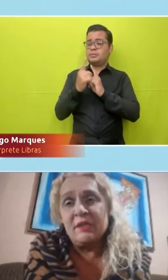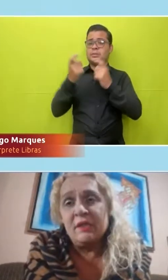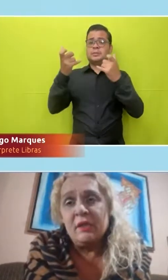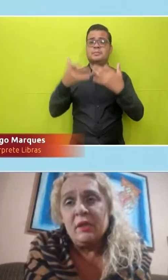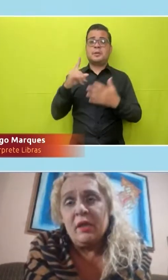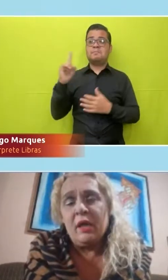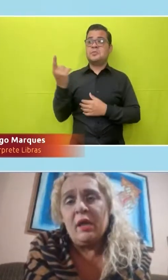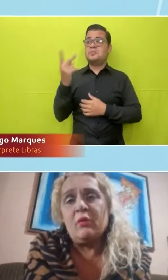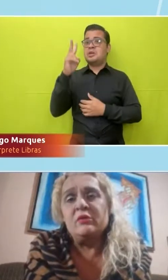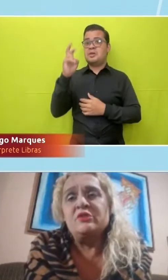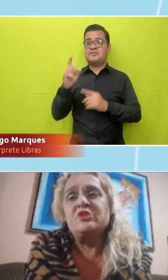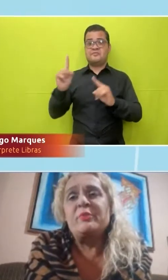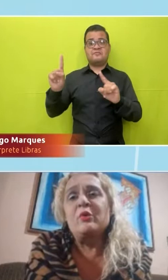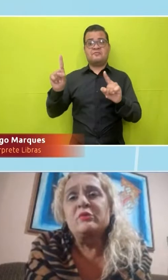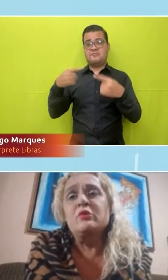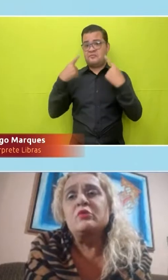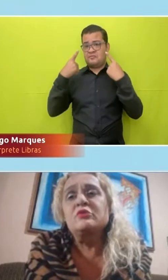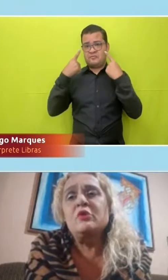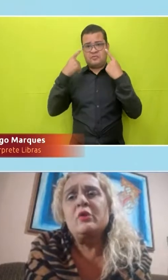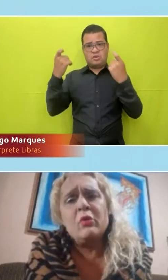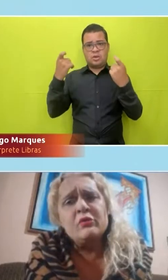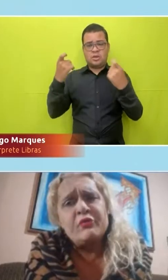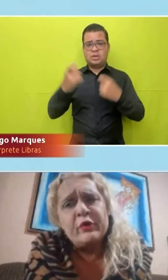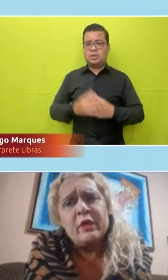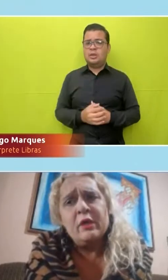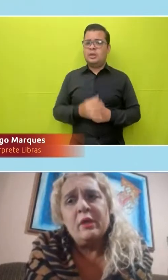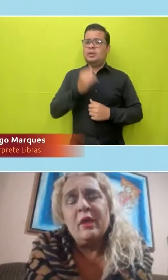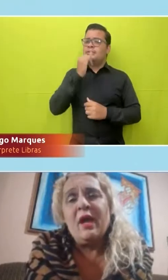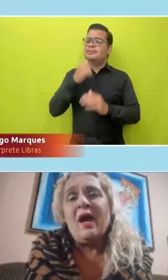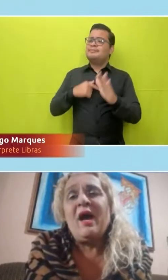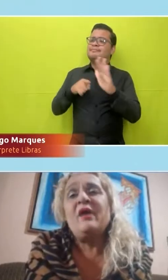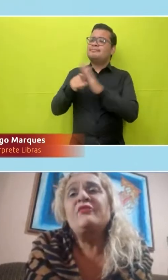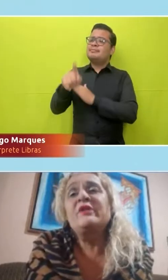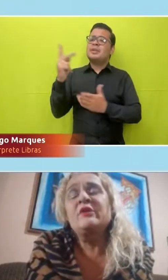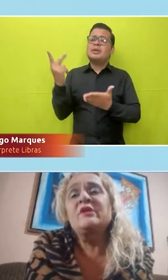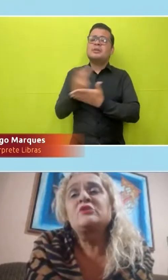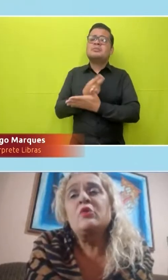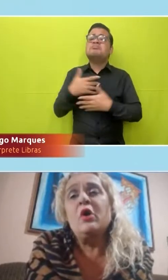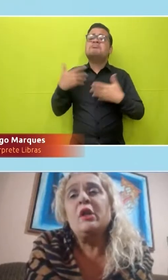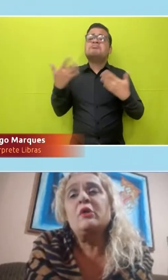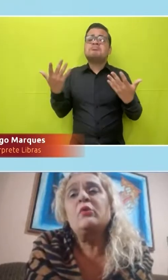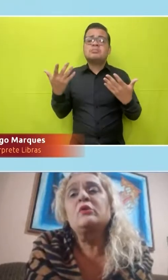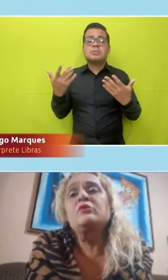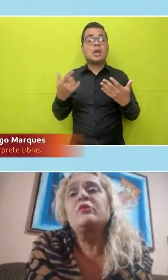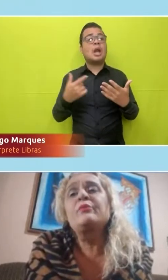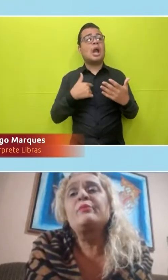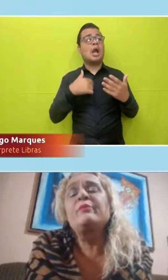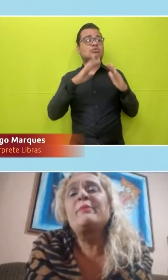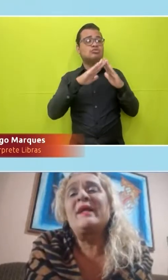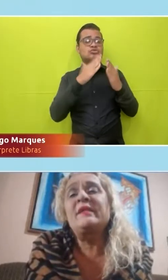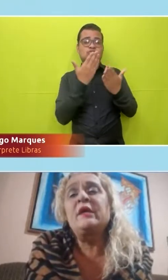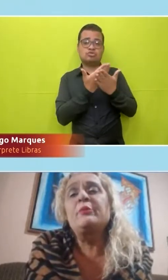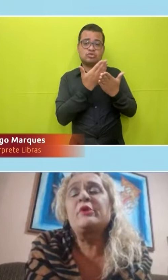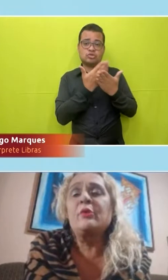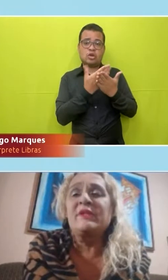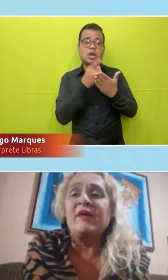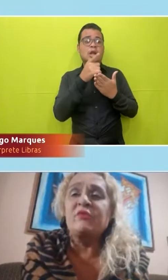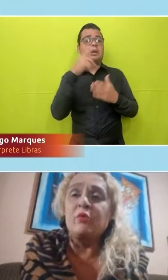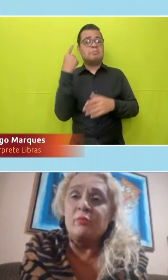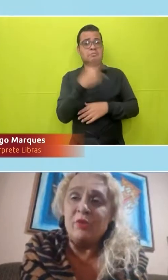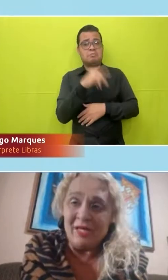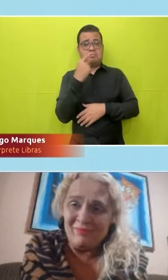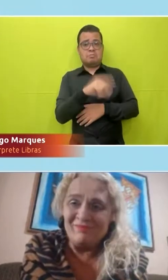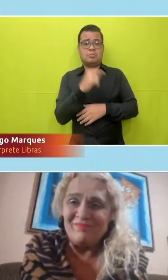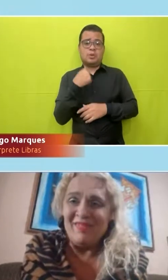violência. Quando a gente pergunta no consultório, quando foi? Ah, foi dentro da escola quando me bateram porque eu andava